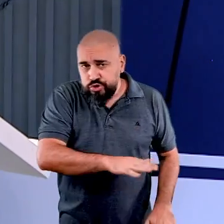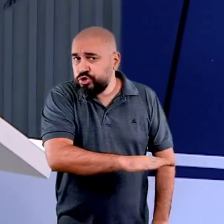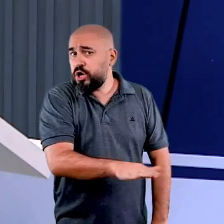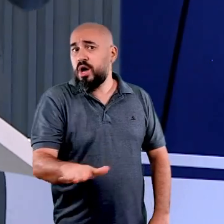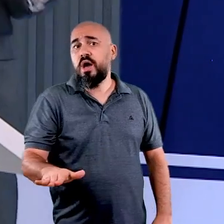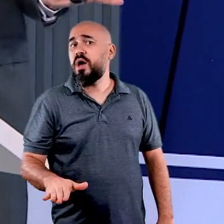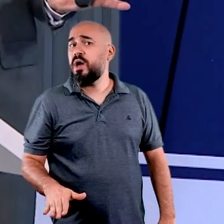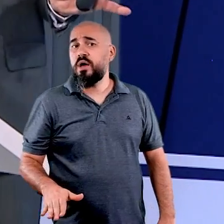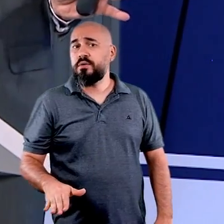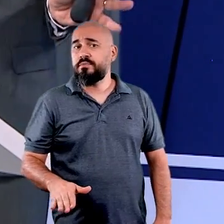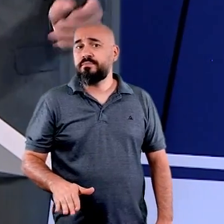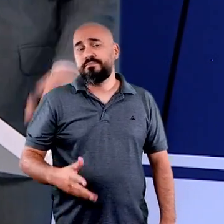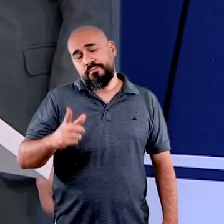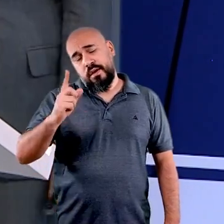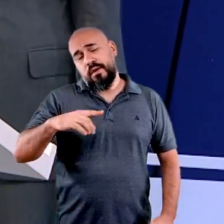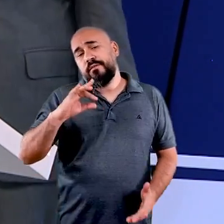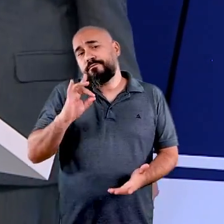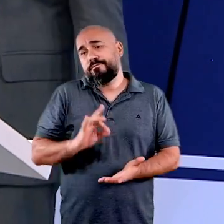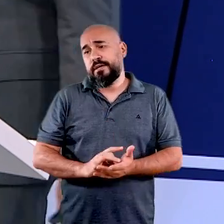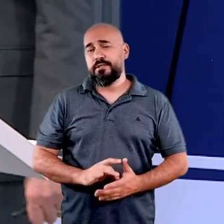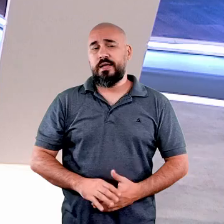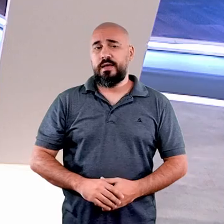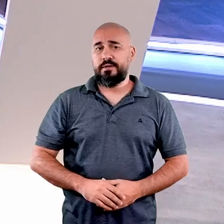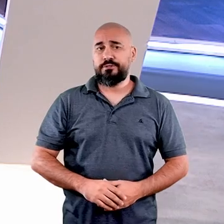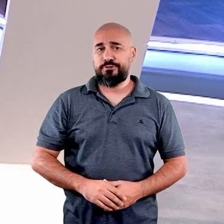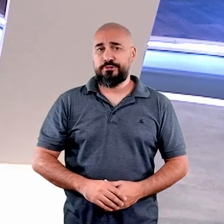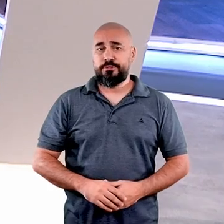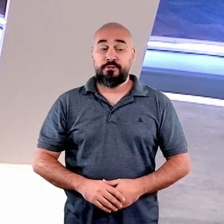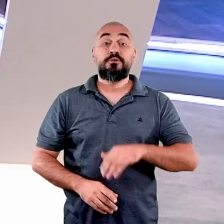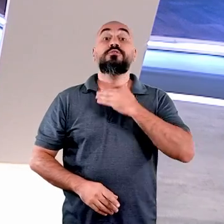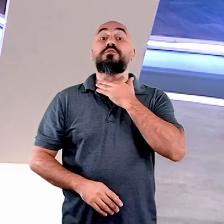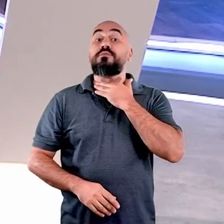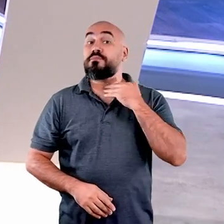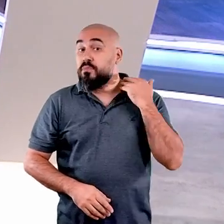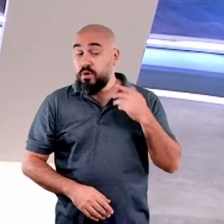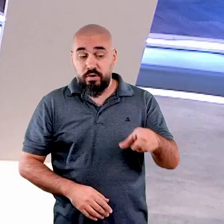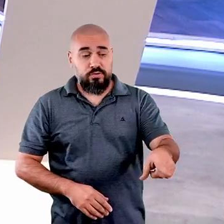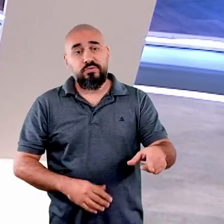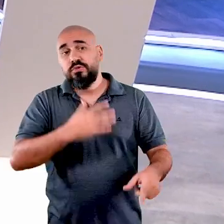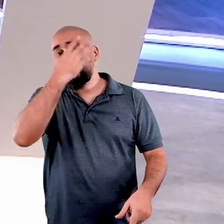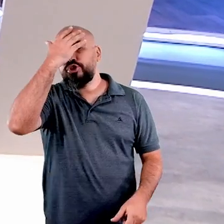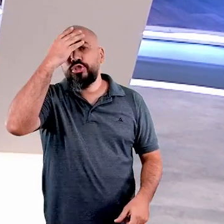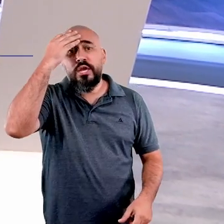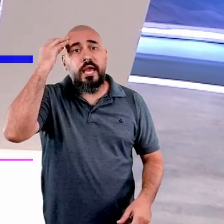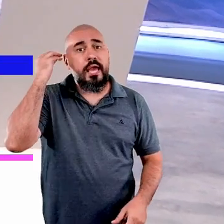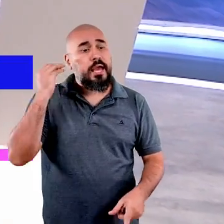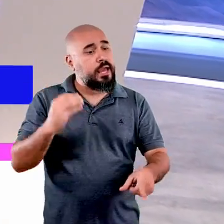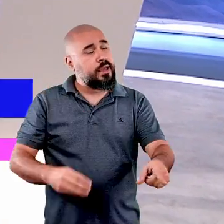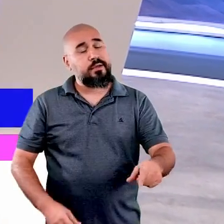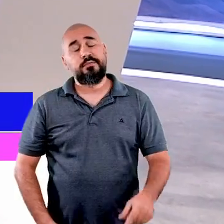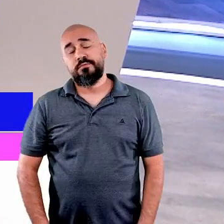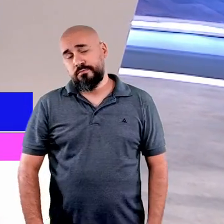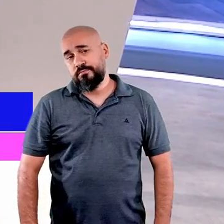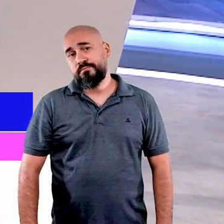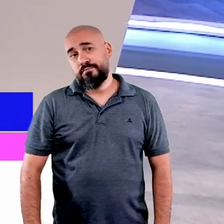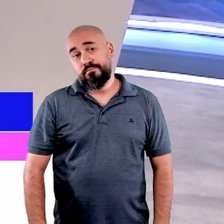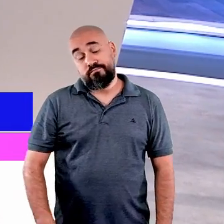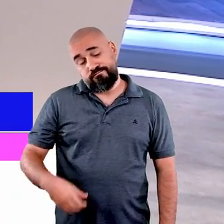é a expressão da realidade. Os mortos serão esquecidos. É isso mesmo.